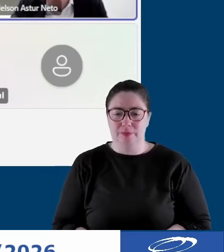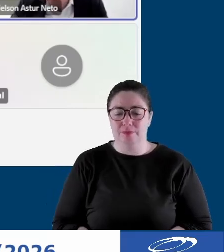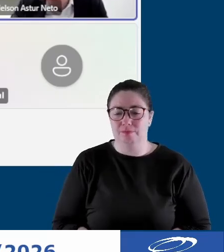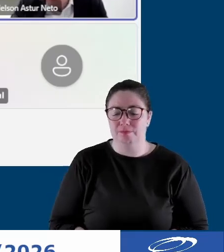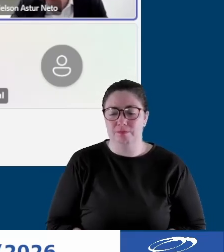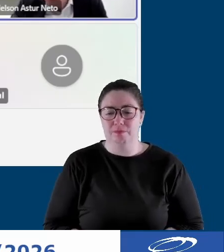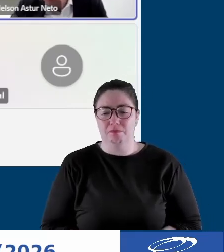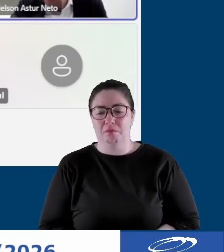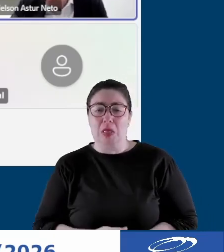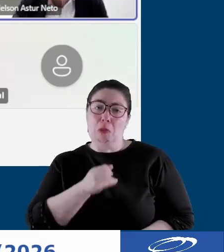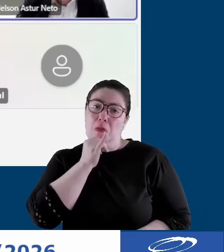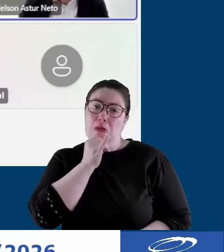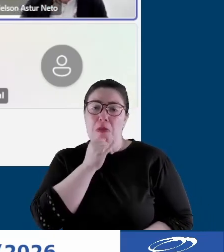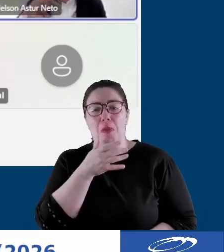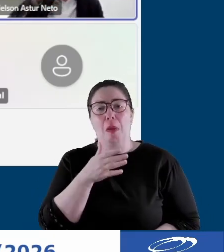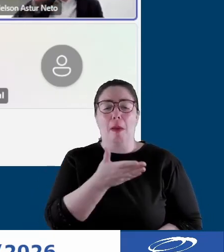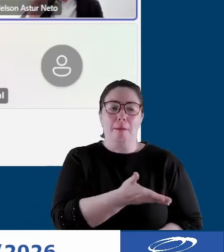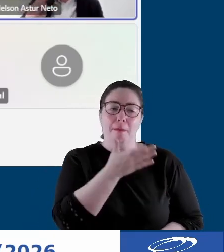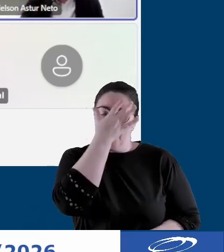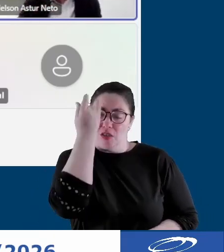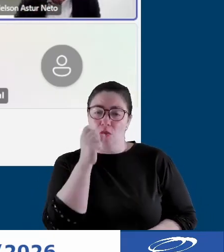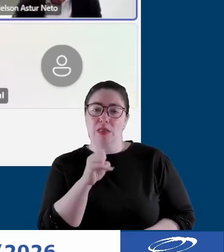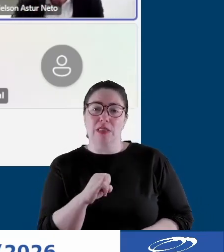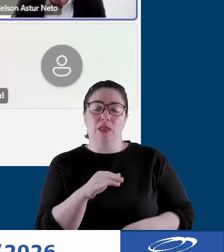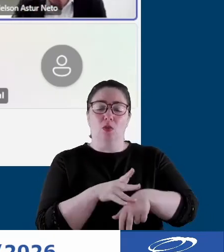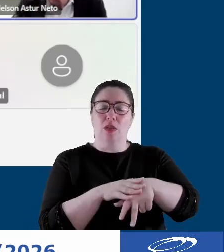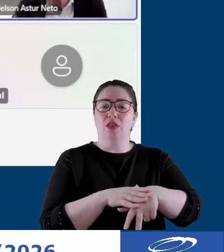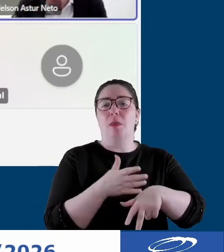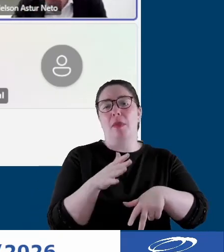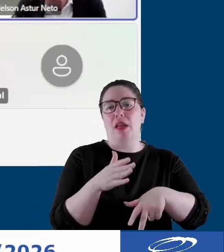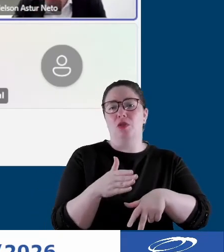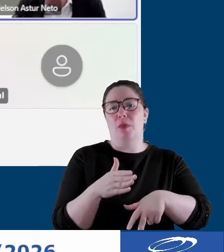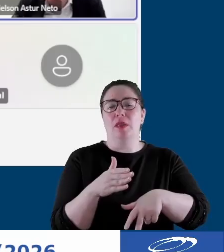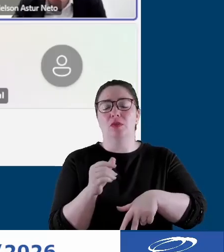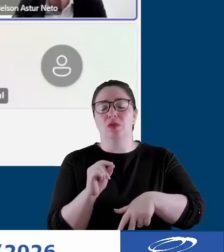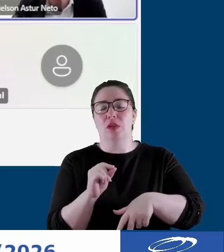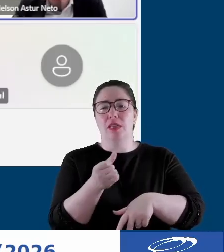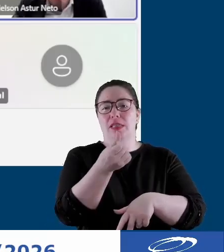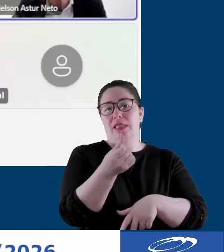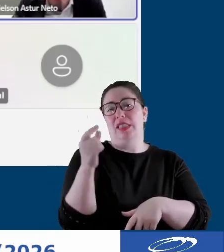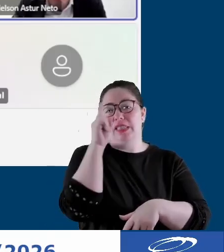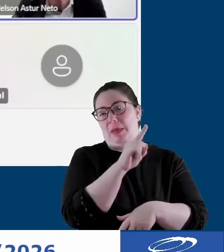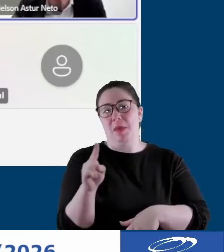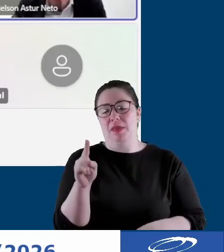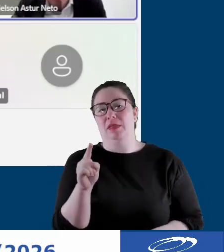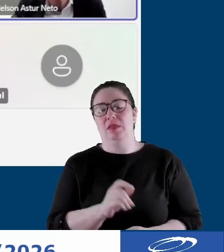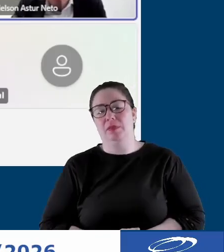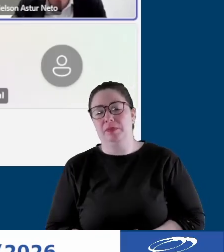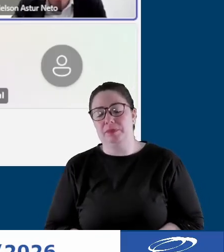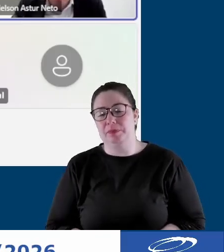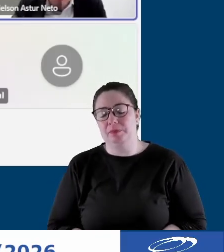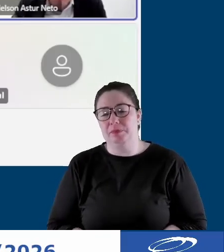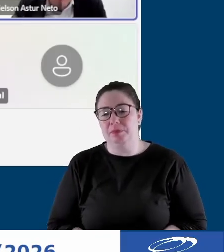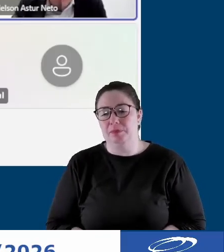A antibiótico terapia vai ser determinada pelos resultados de cultura, de antibiograma,